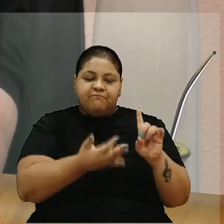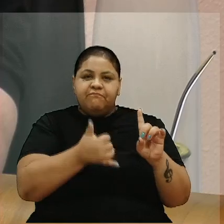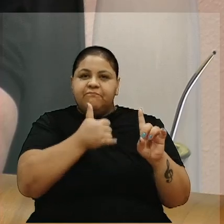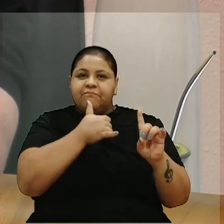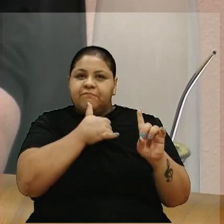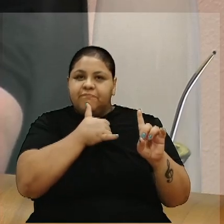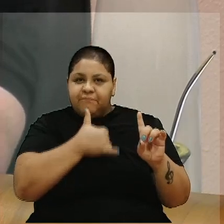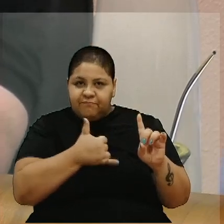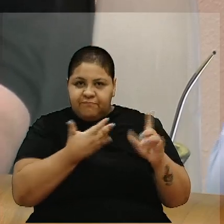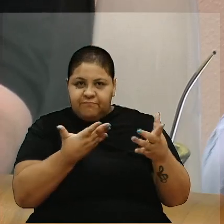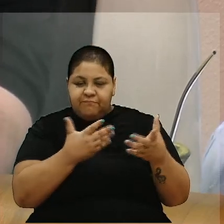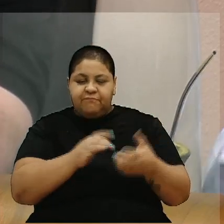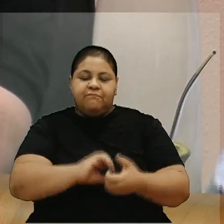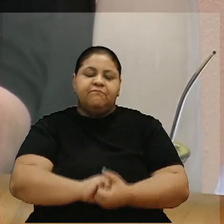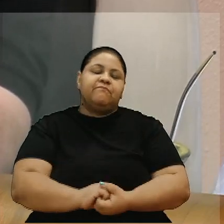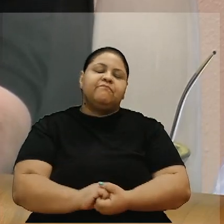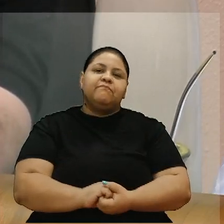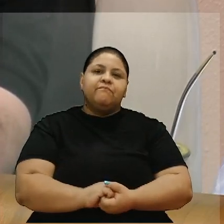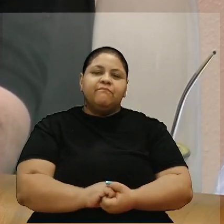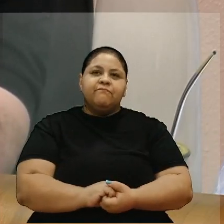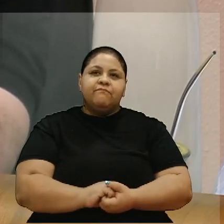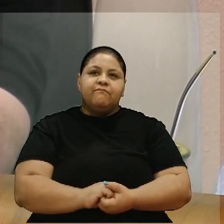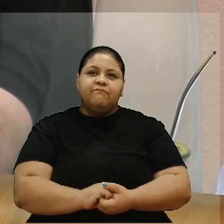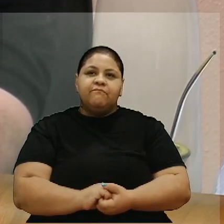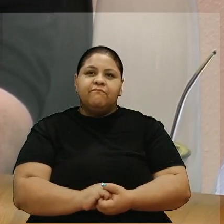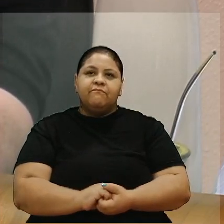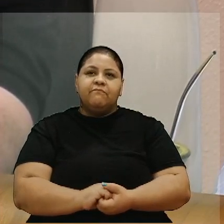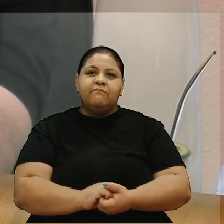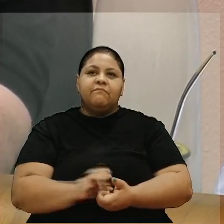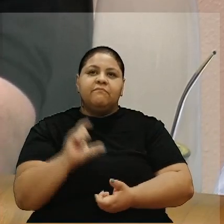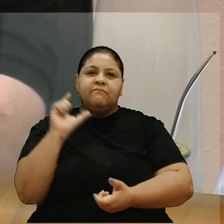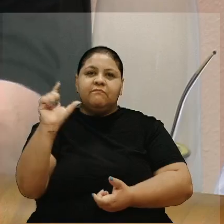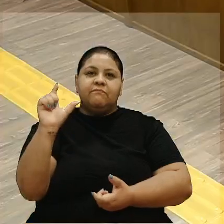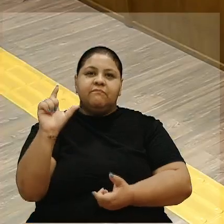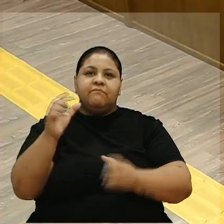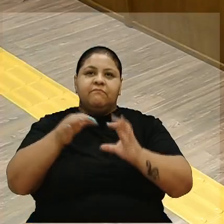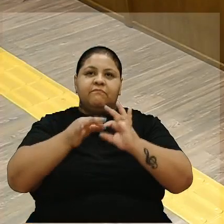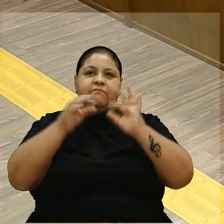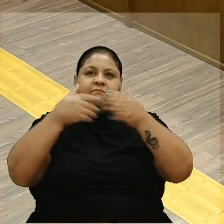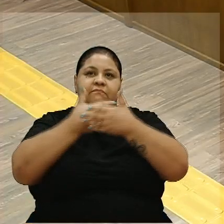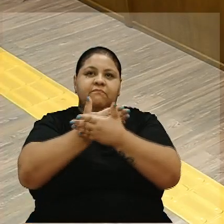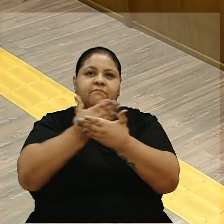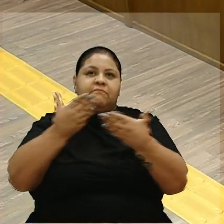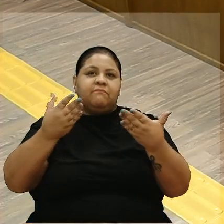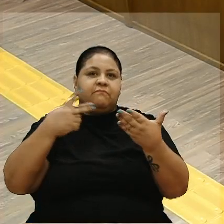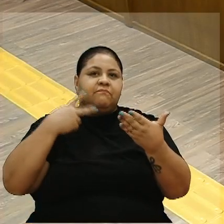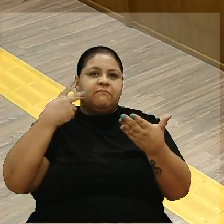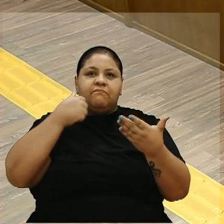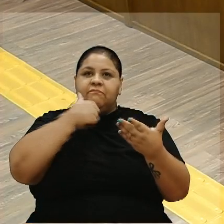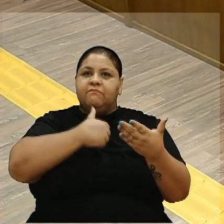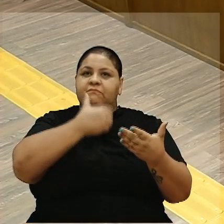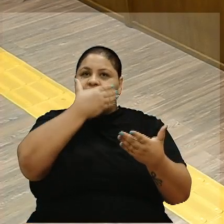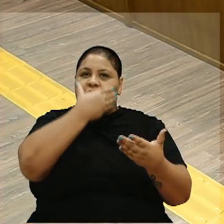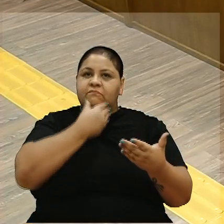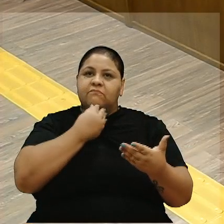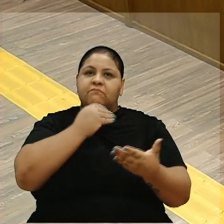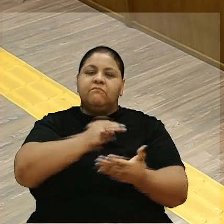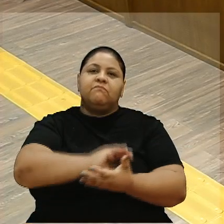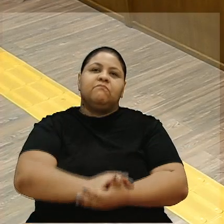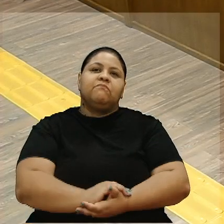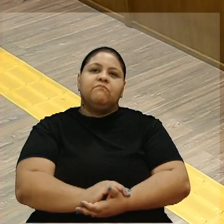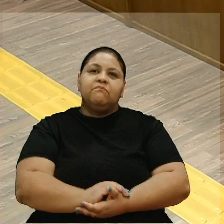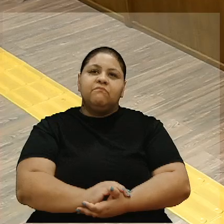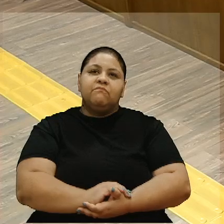pesar, de louvor ou de congratulações. Peço a palavra, presidente. A palavra está à disposição das senhoras vereadoras e dos senhores